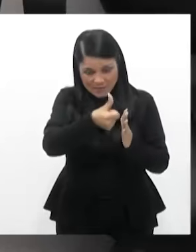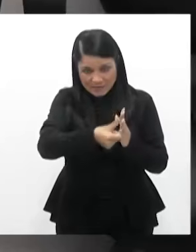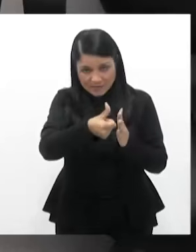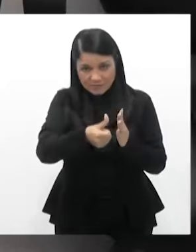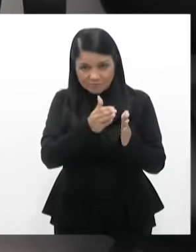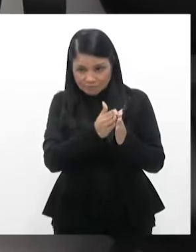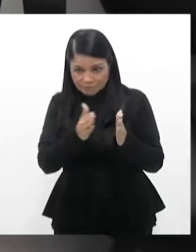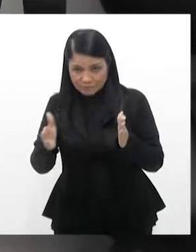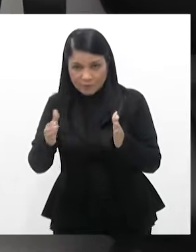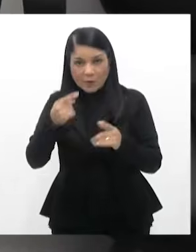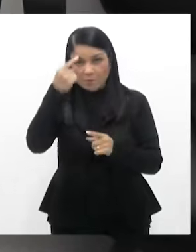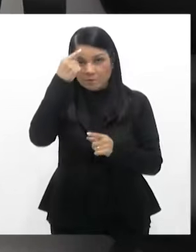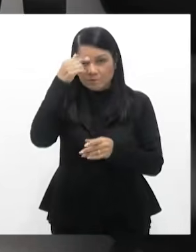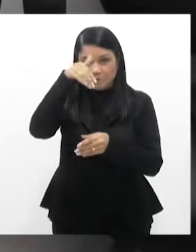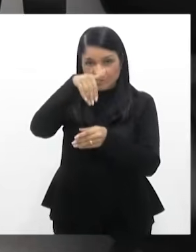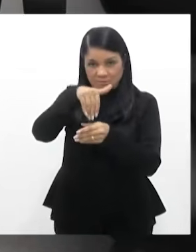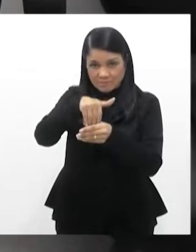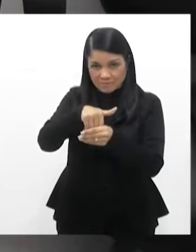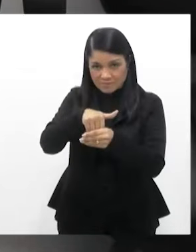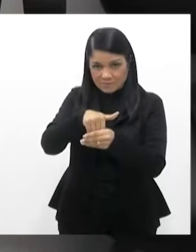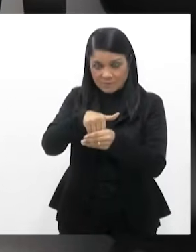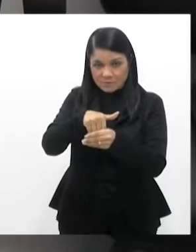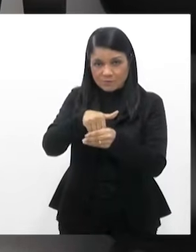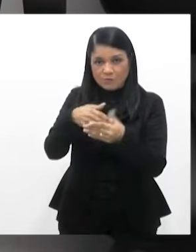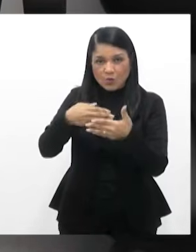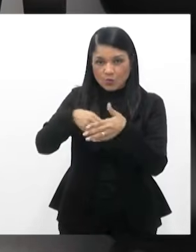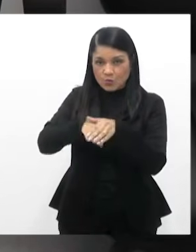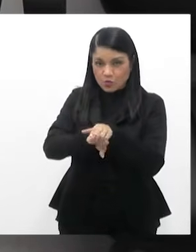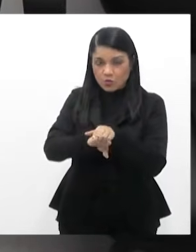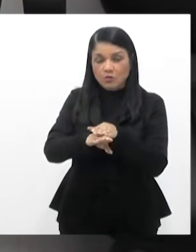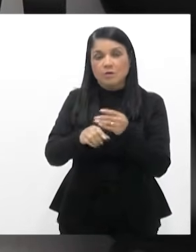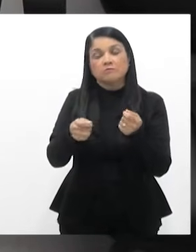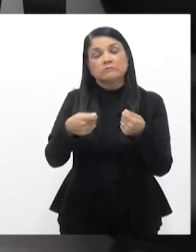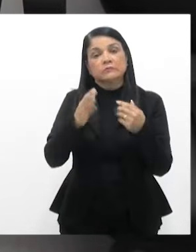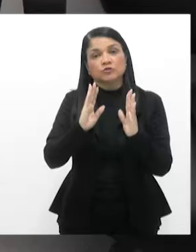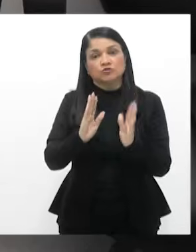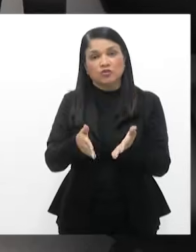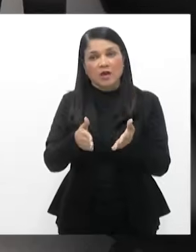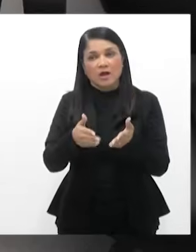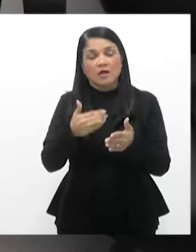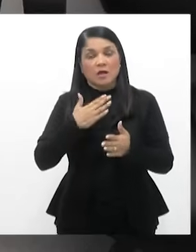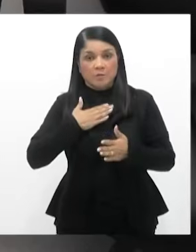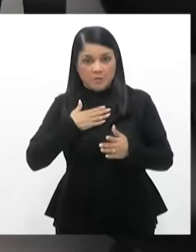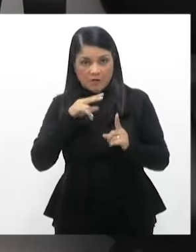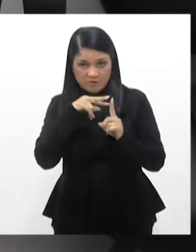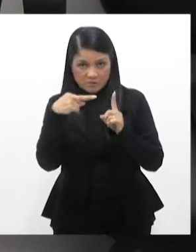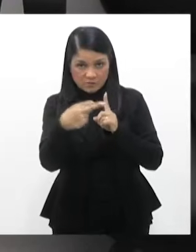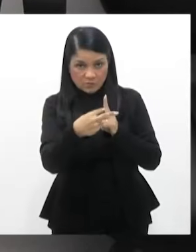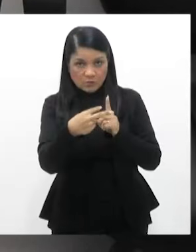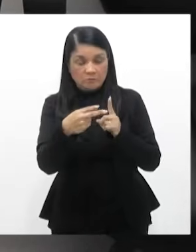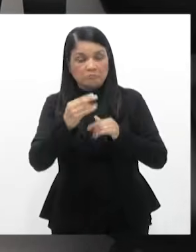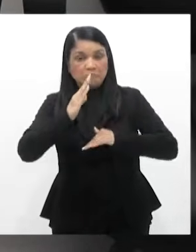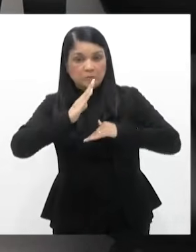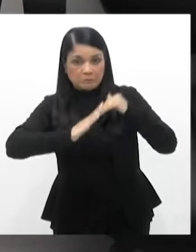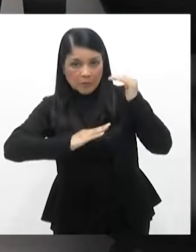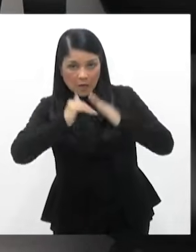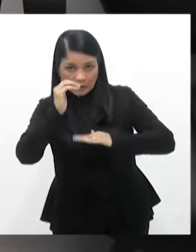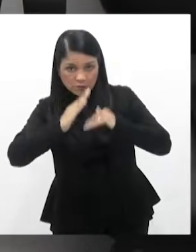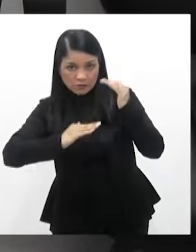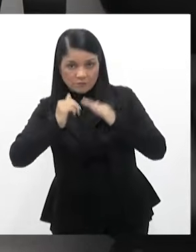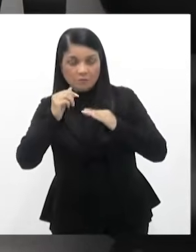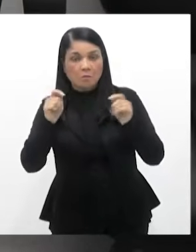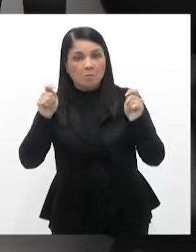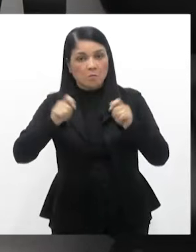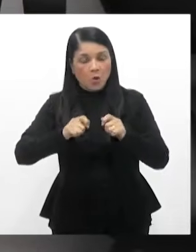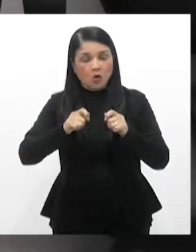pensado para eleições regulares e previsíveis, a meu ver, pode, na prática,